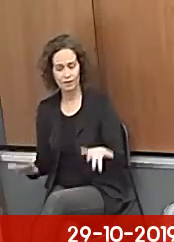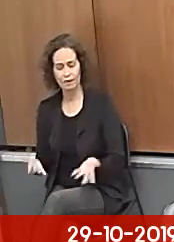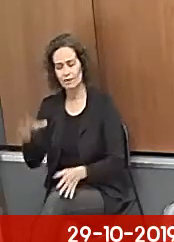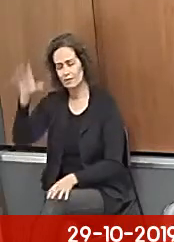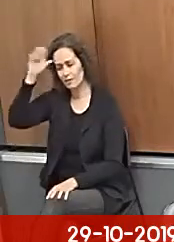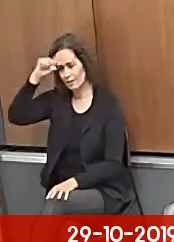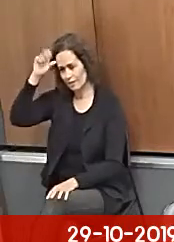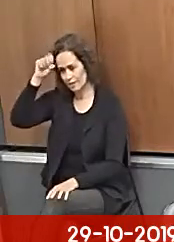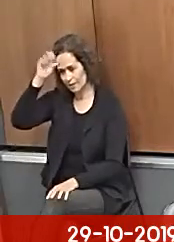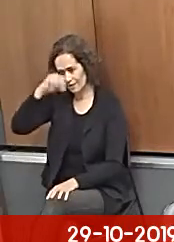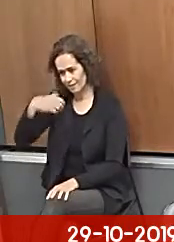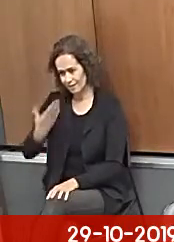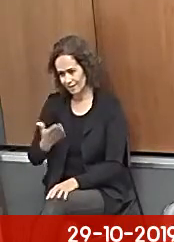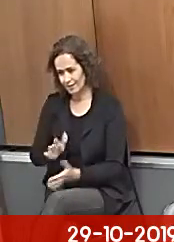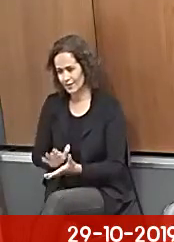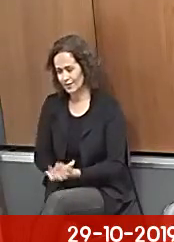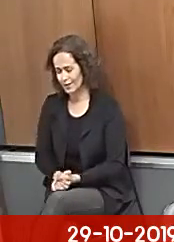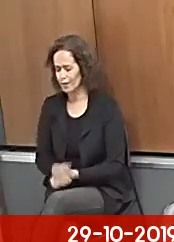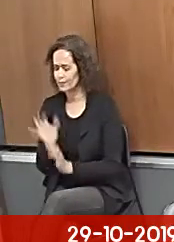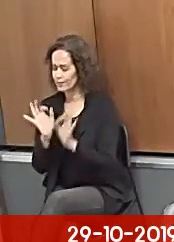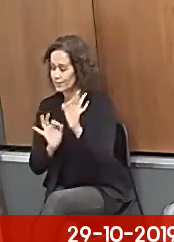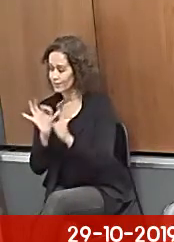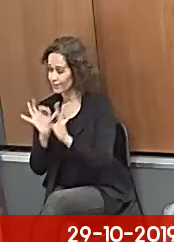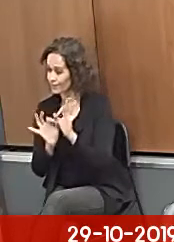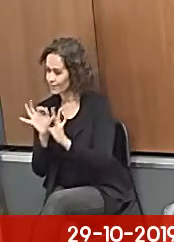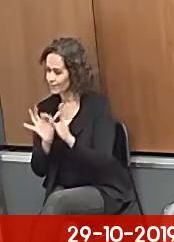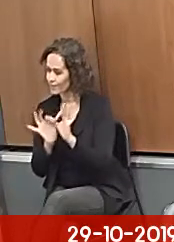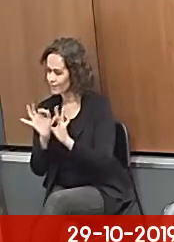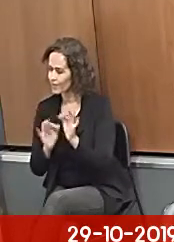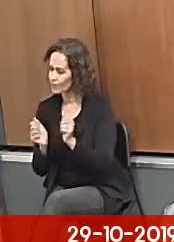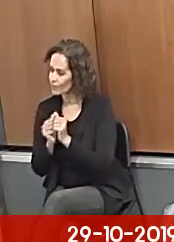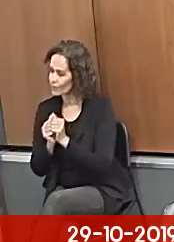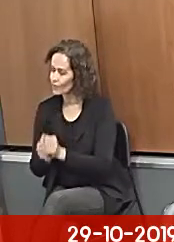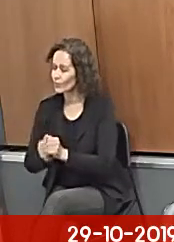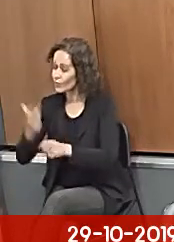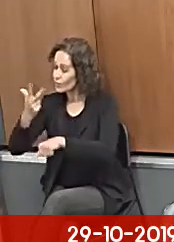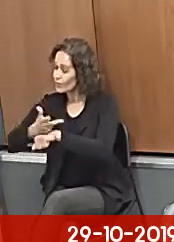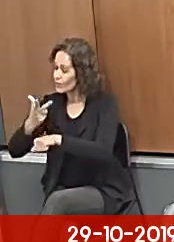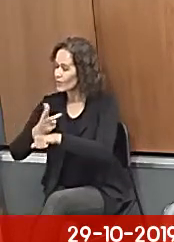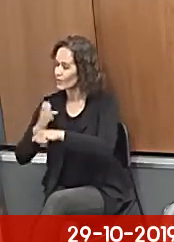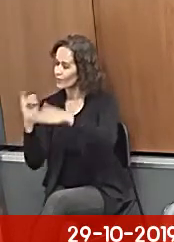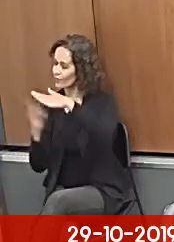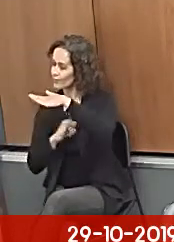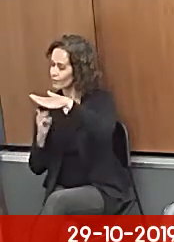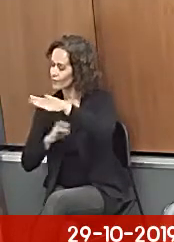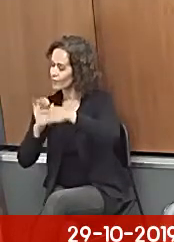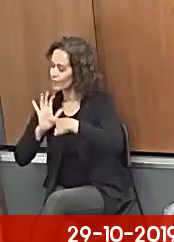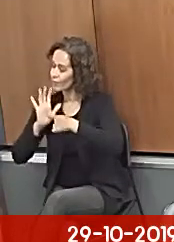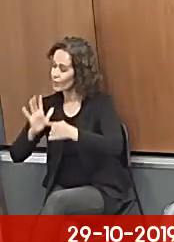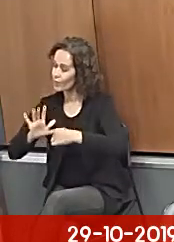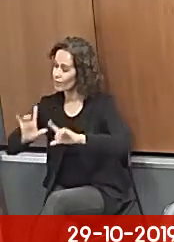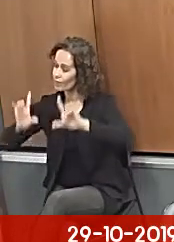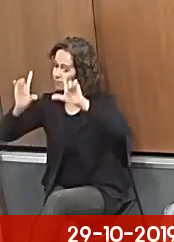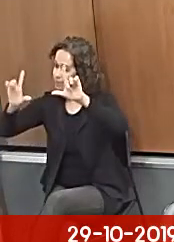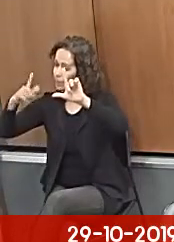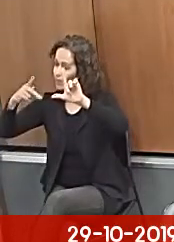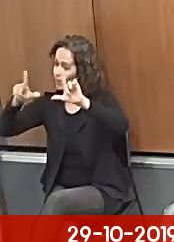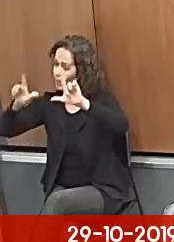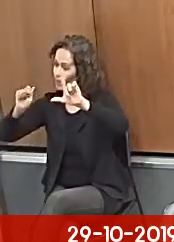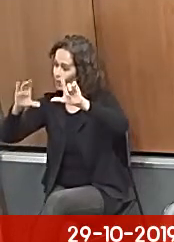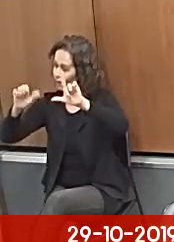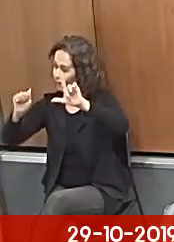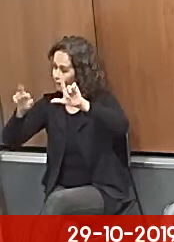a primeira coisa é isso. Nós vamos montar junto com vocês um vídeo institucional para que a gente possa colocar no placar e tentar, de forma